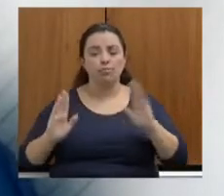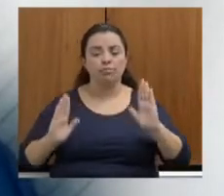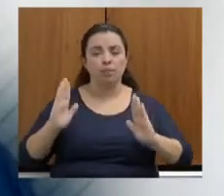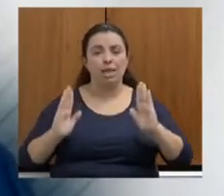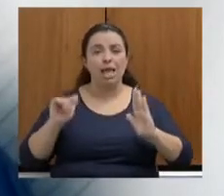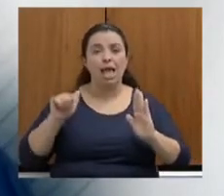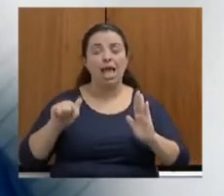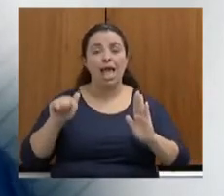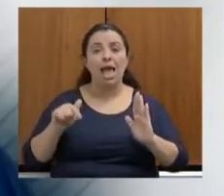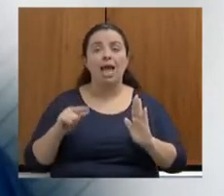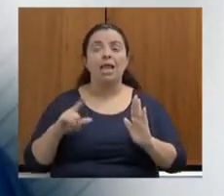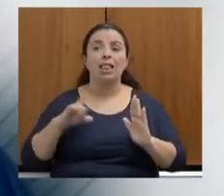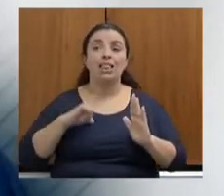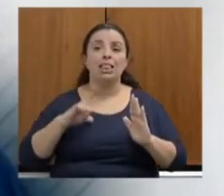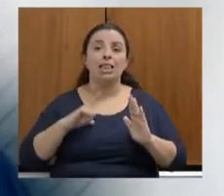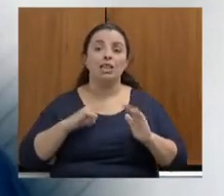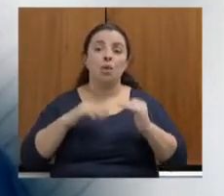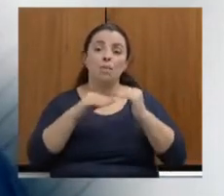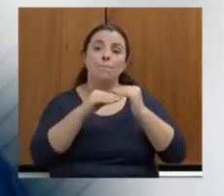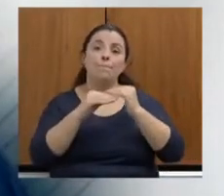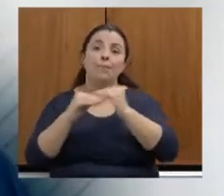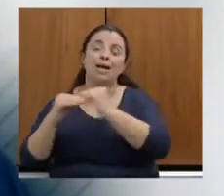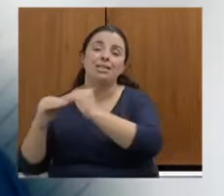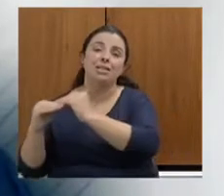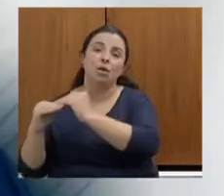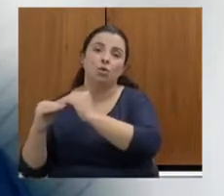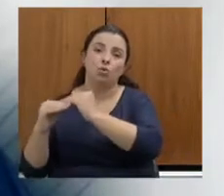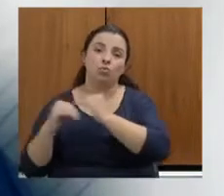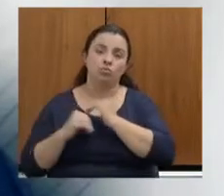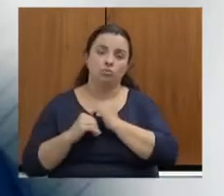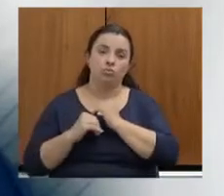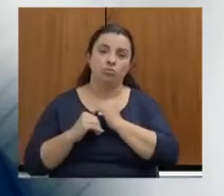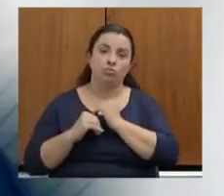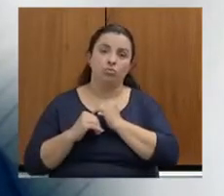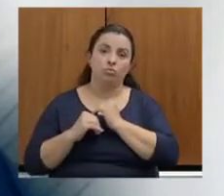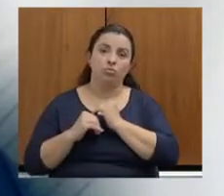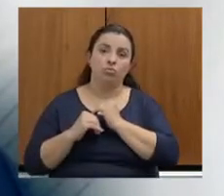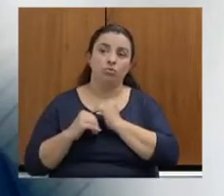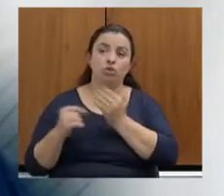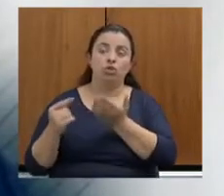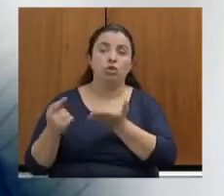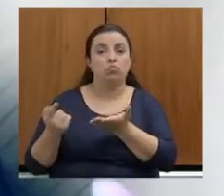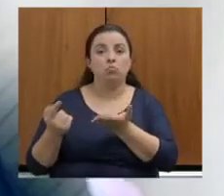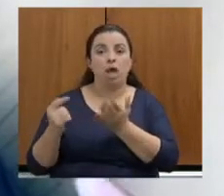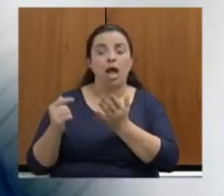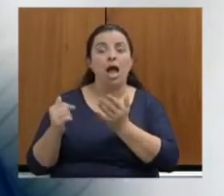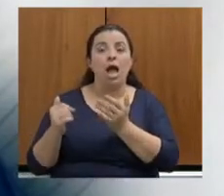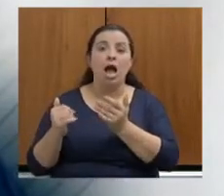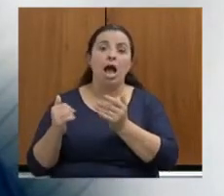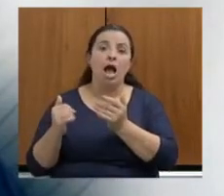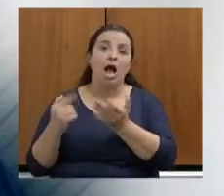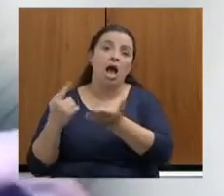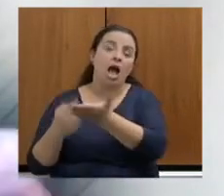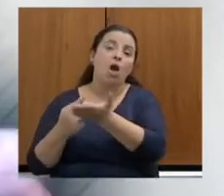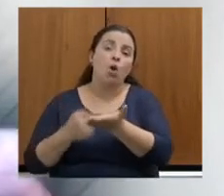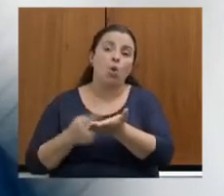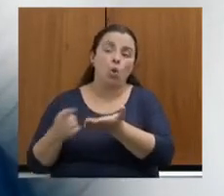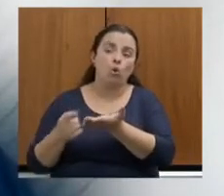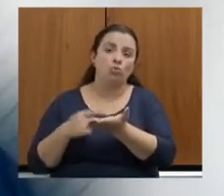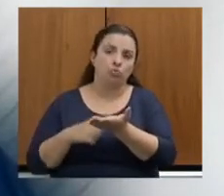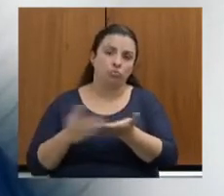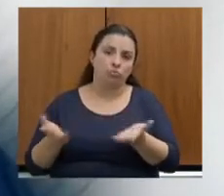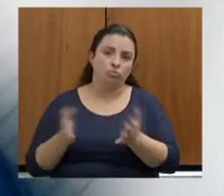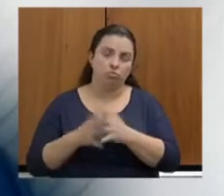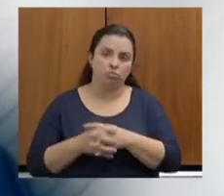mínimo de consenso entre as partes Eu repito quente Vem de um processo que as partes 10/2018 só